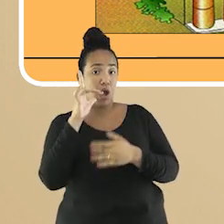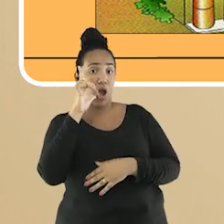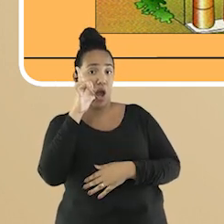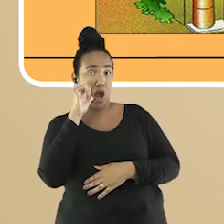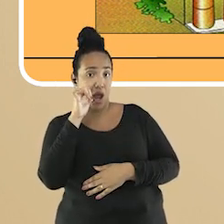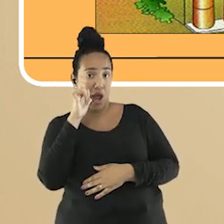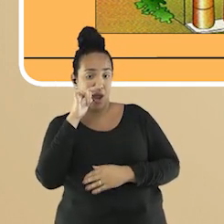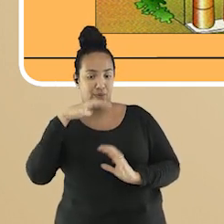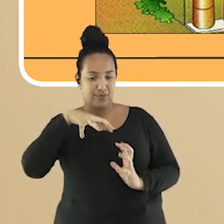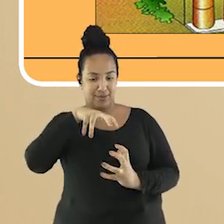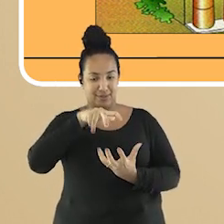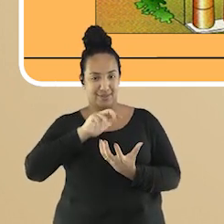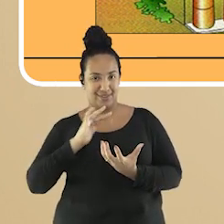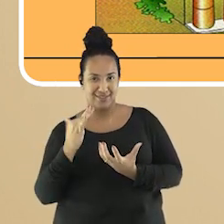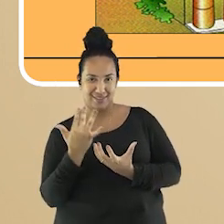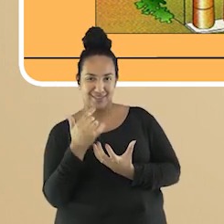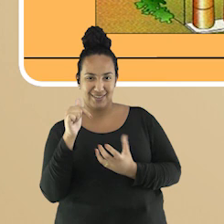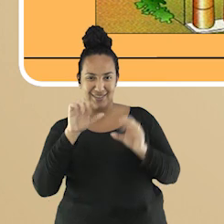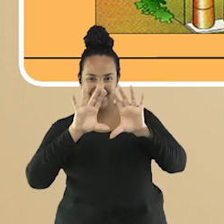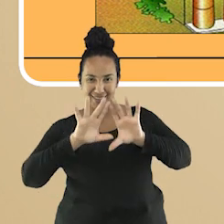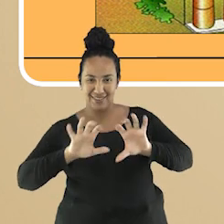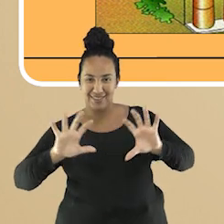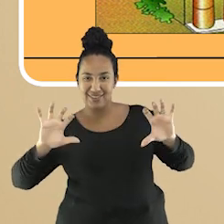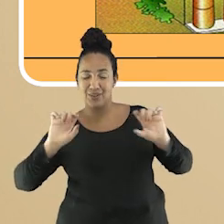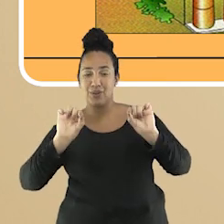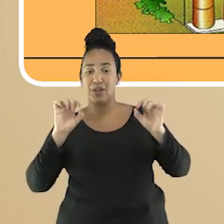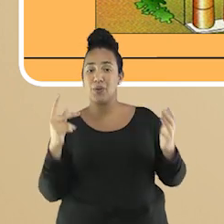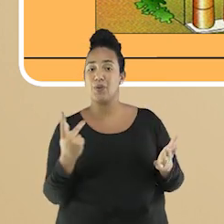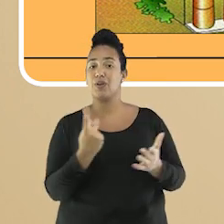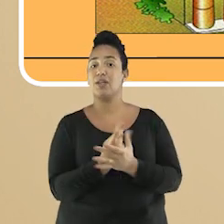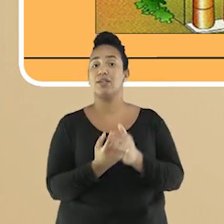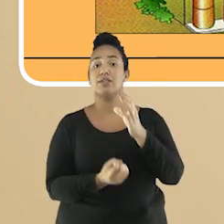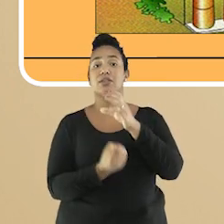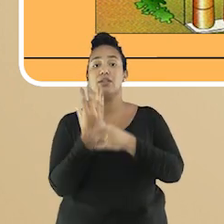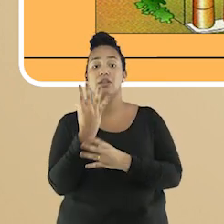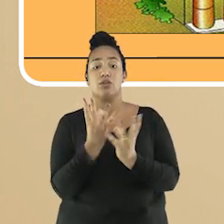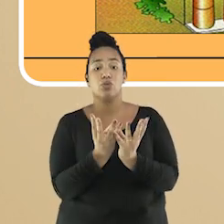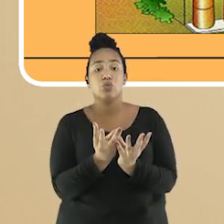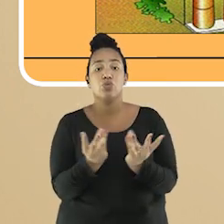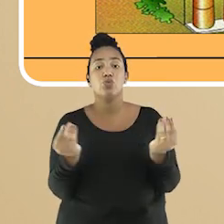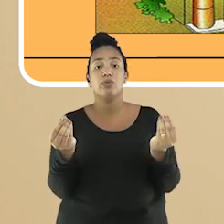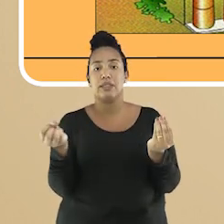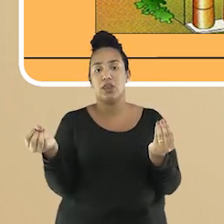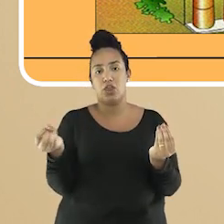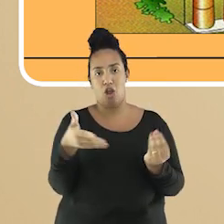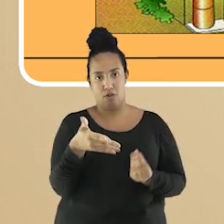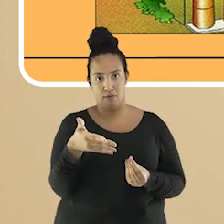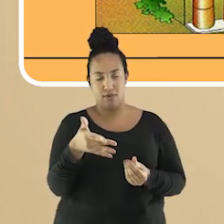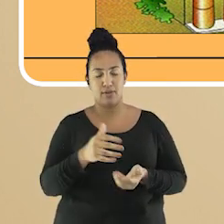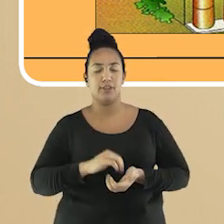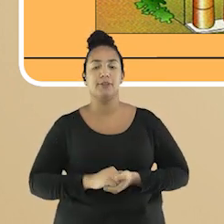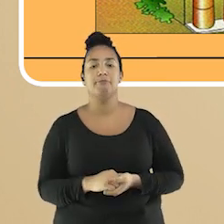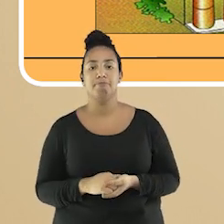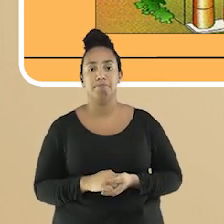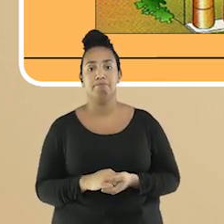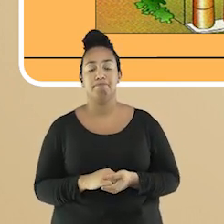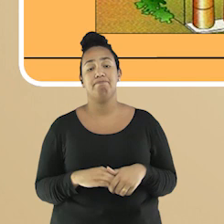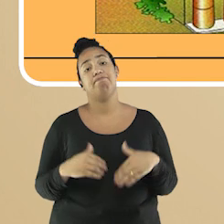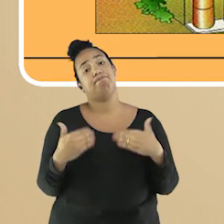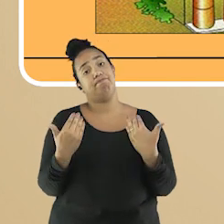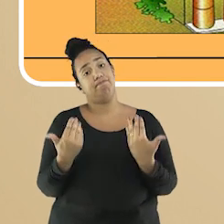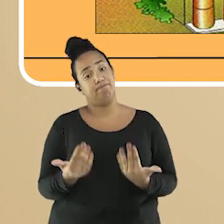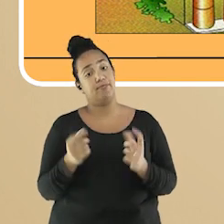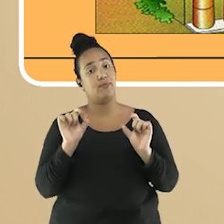em suspensão, né, que formam as nuvens, ocorrem reações gerando novos compostos, ou seja, novas substâncias vão surgir daí. E aí nós